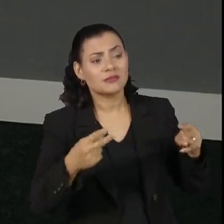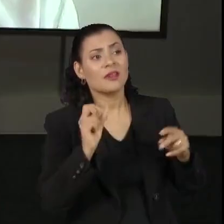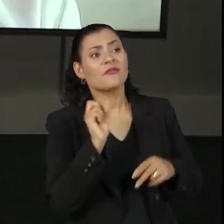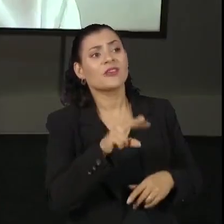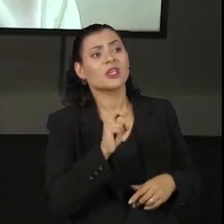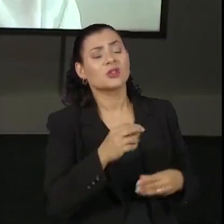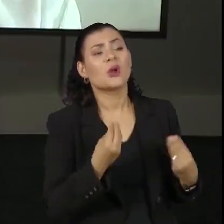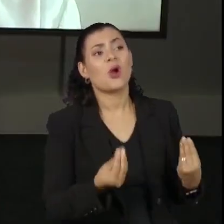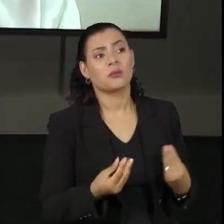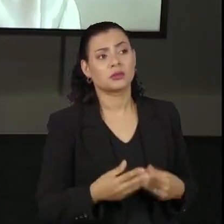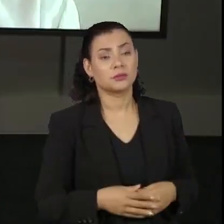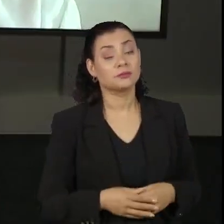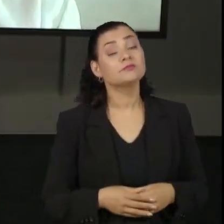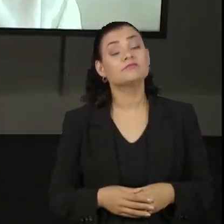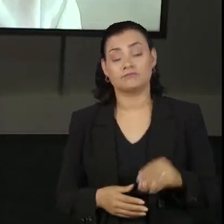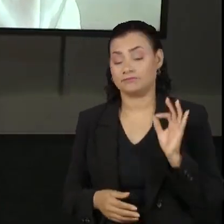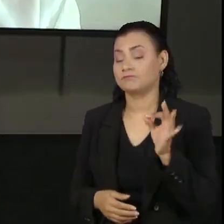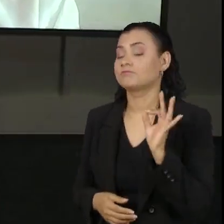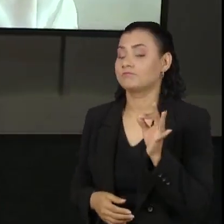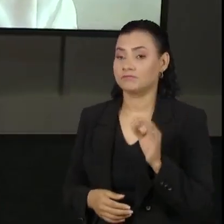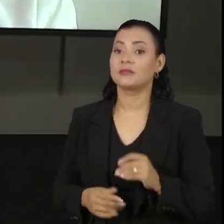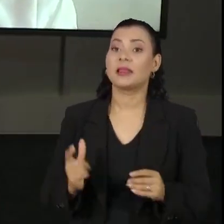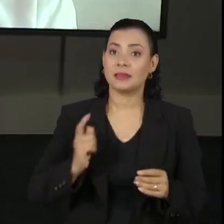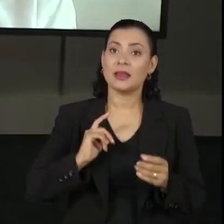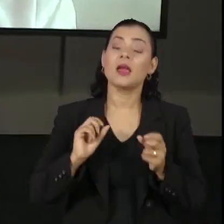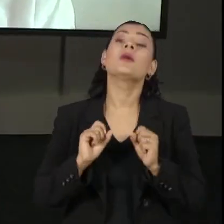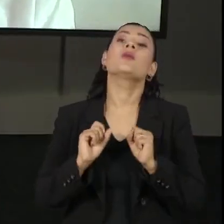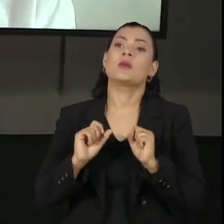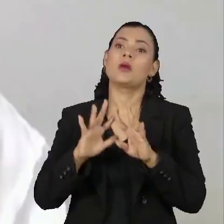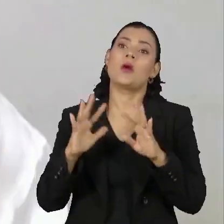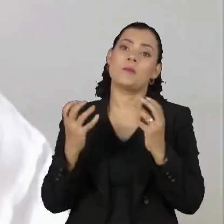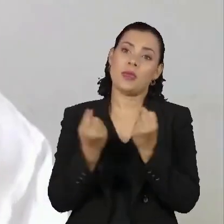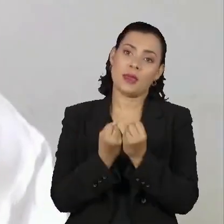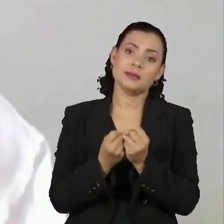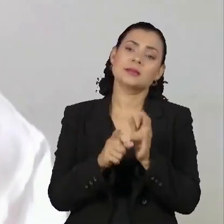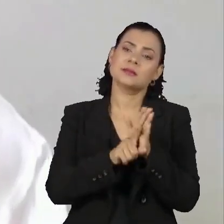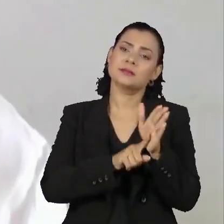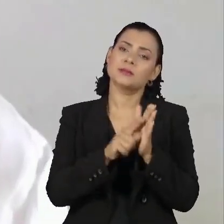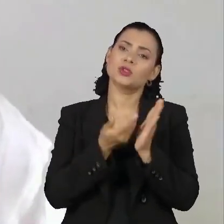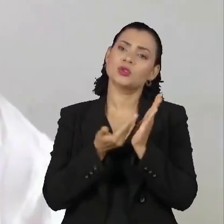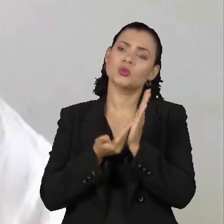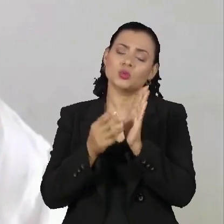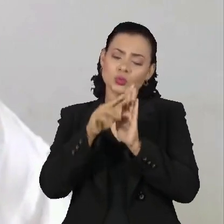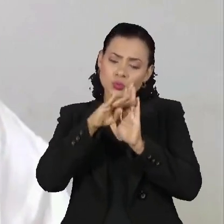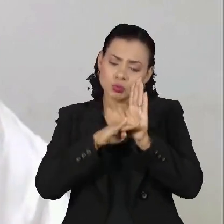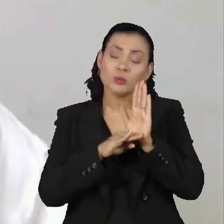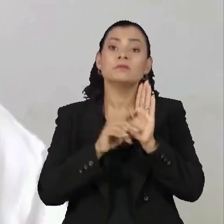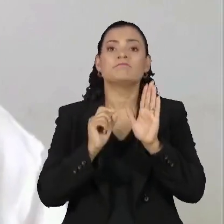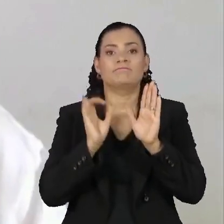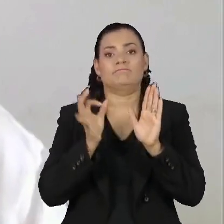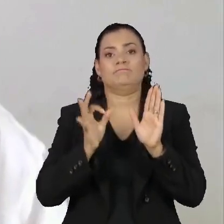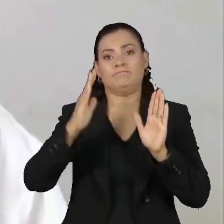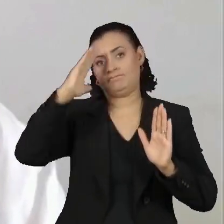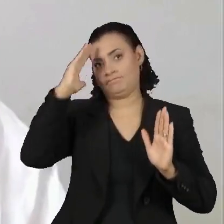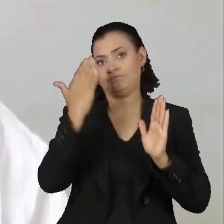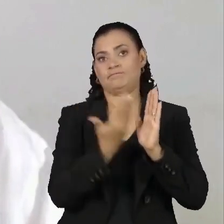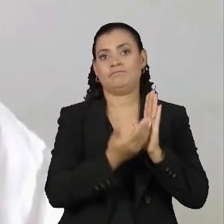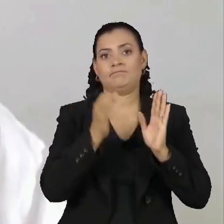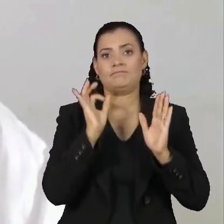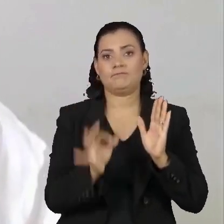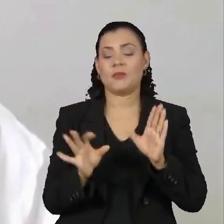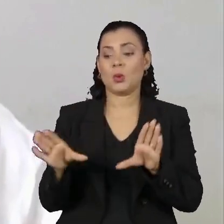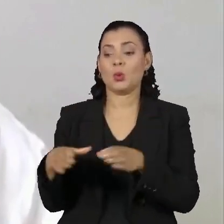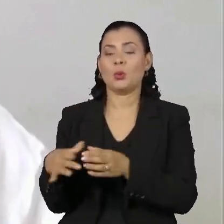vírus? Nós temos um estudo da Organização Mundial da Saúde, e ele foi reforçado pelo Centro de Controle de Doenças,